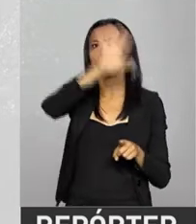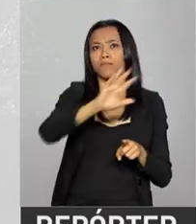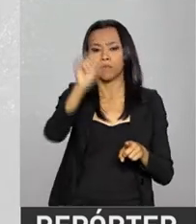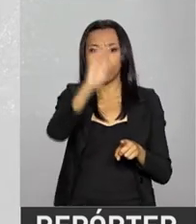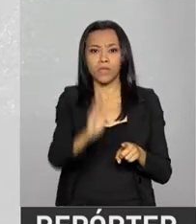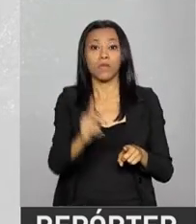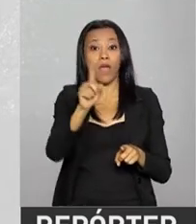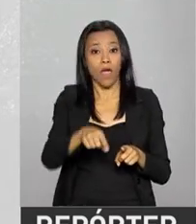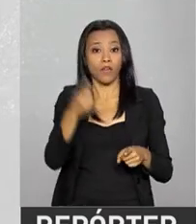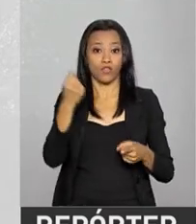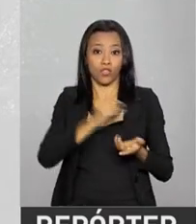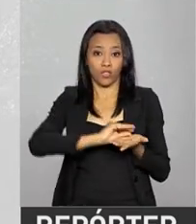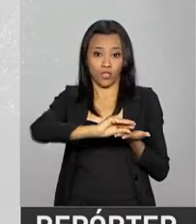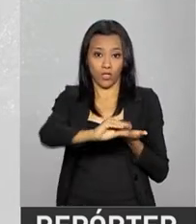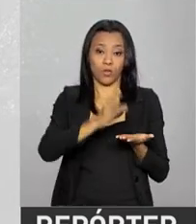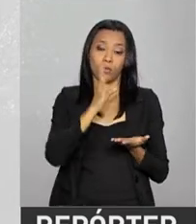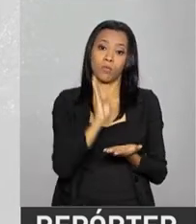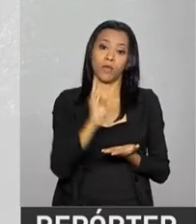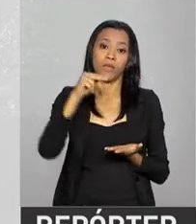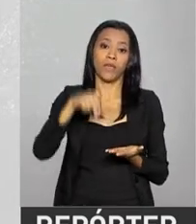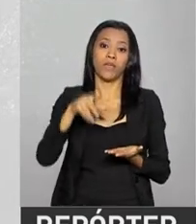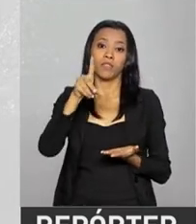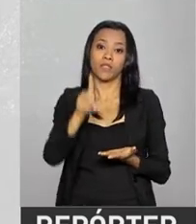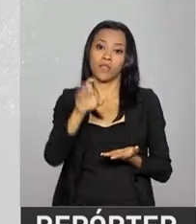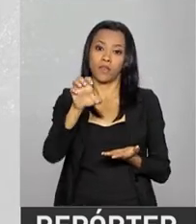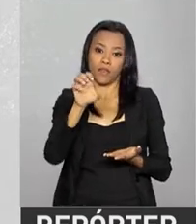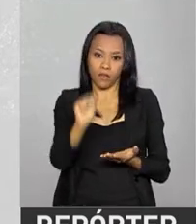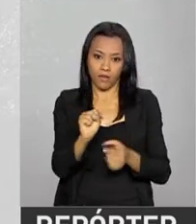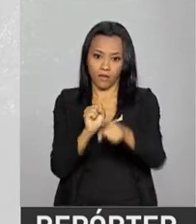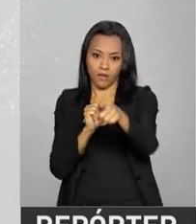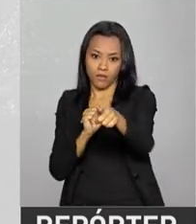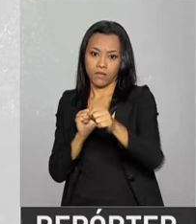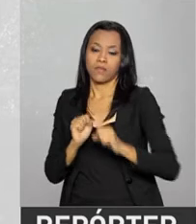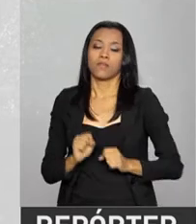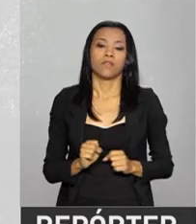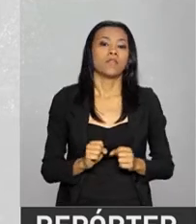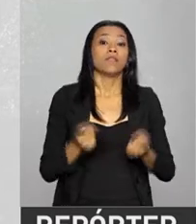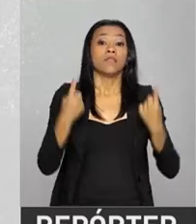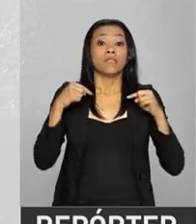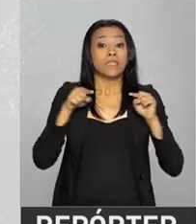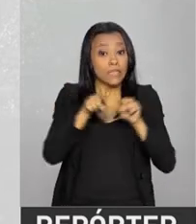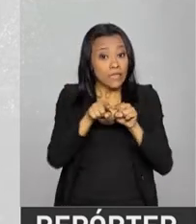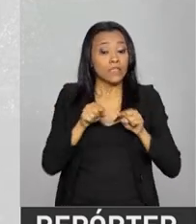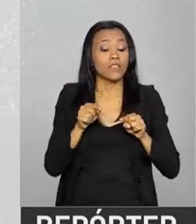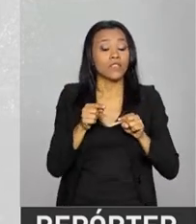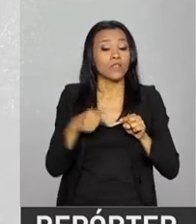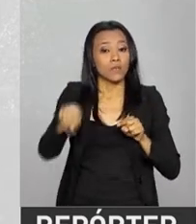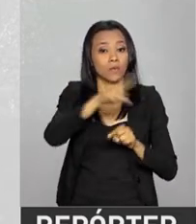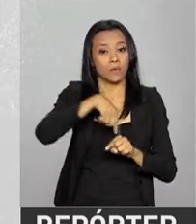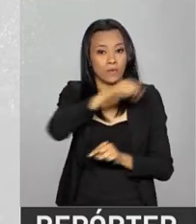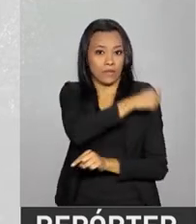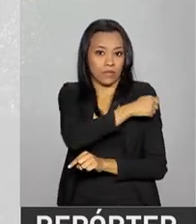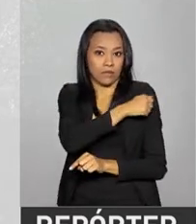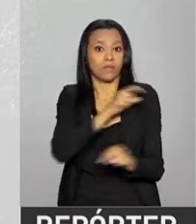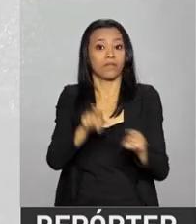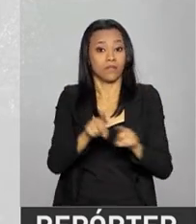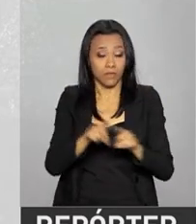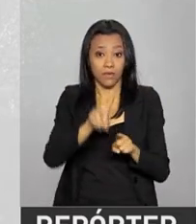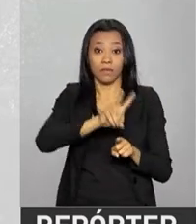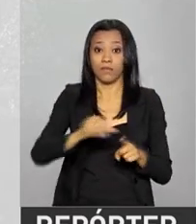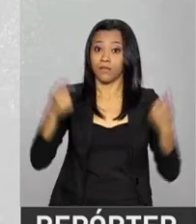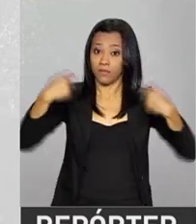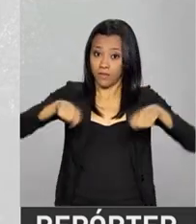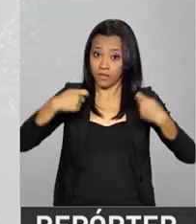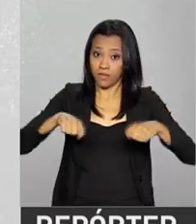do bnds o banco nacional de desenvolvimento econômico e social neste caso os estudantes também vão precisar apresentar